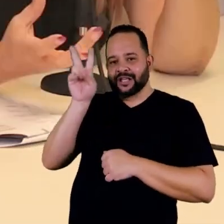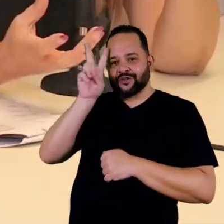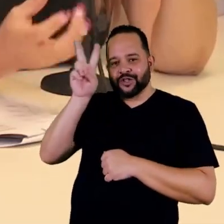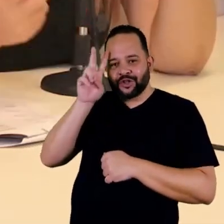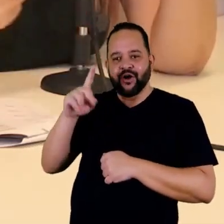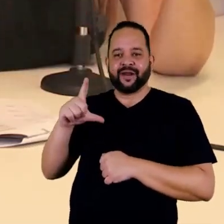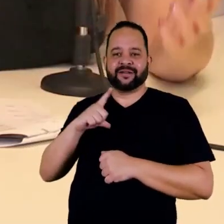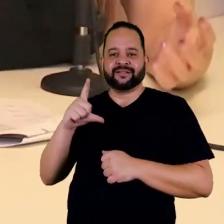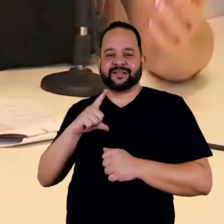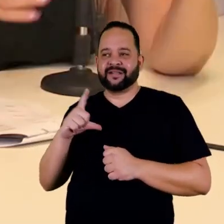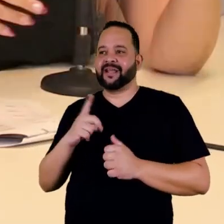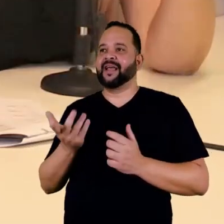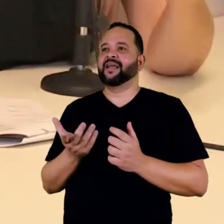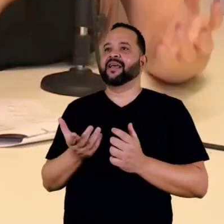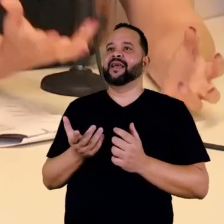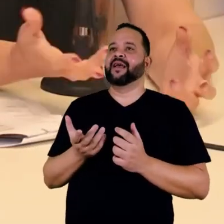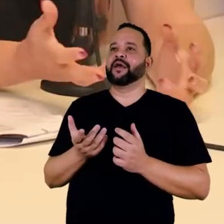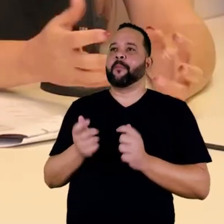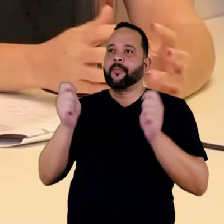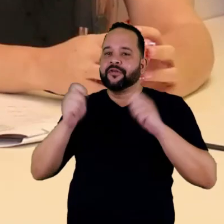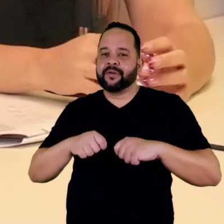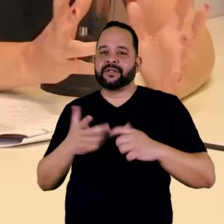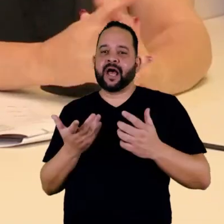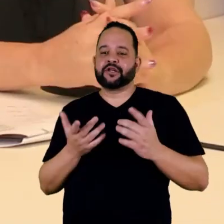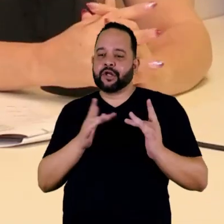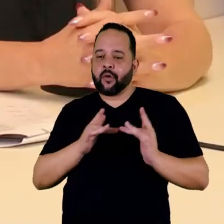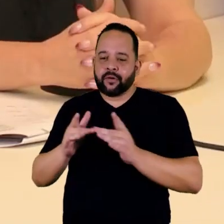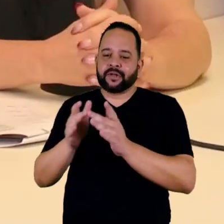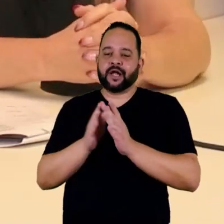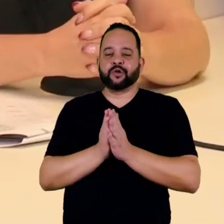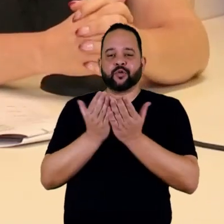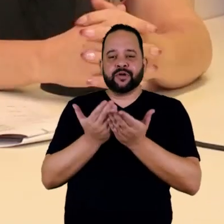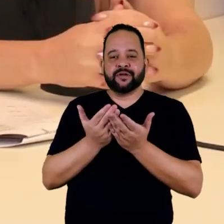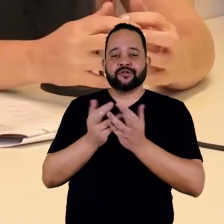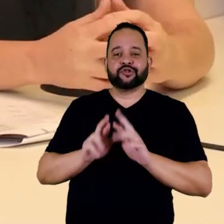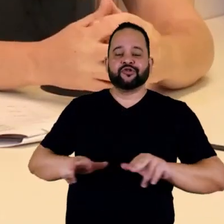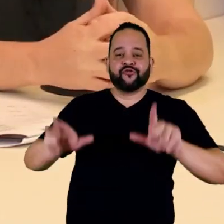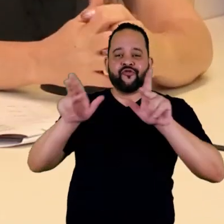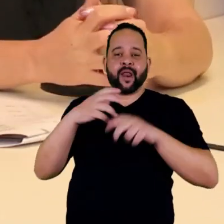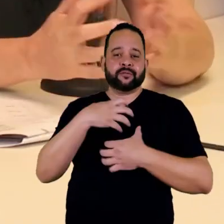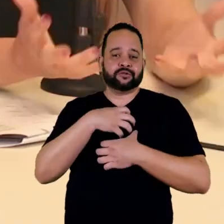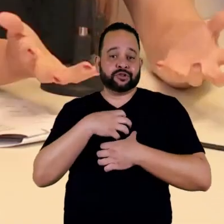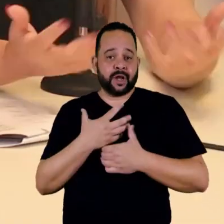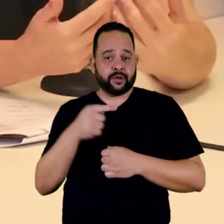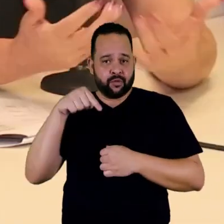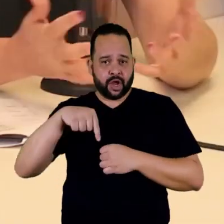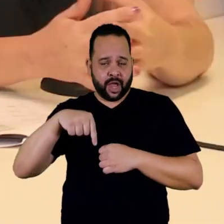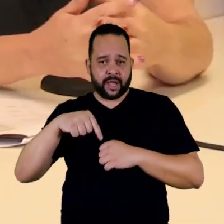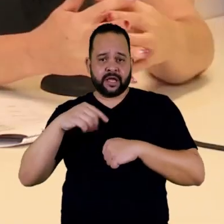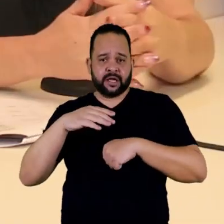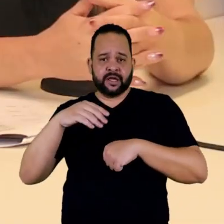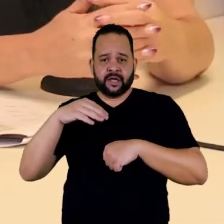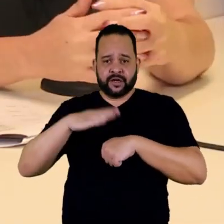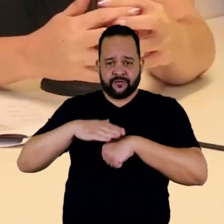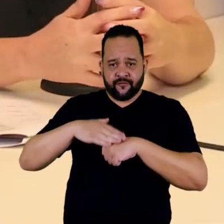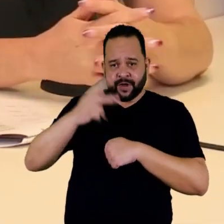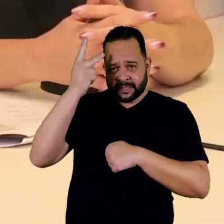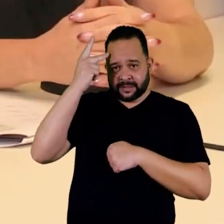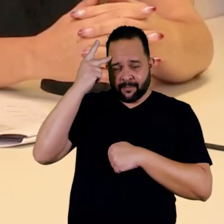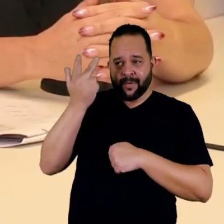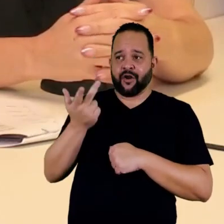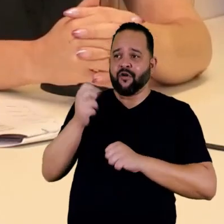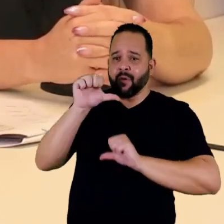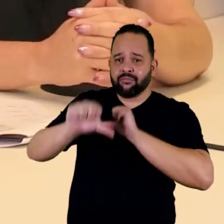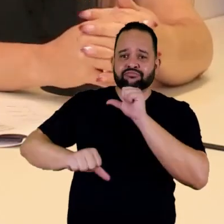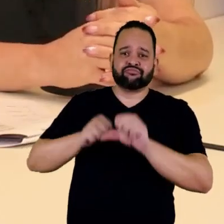tem interatividade com o livro de outras formas o que a gente fez aqui em São Paulo é hoje né olhando para trás realmente